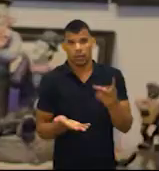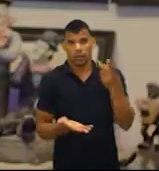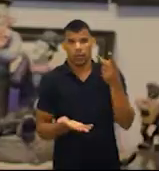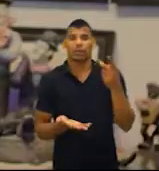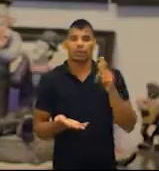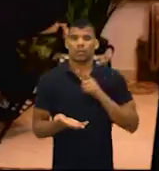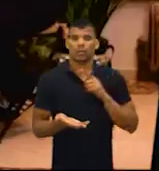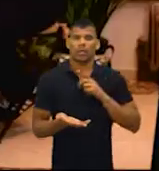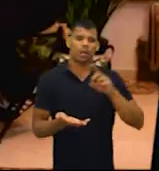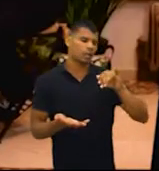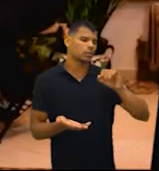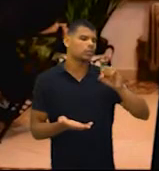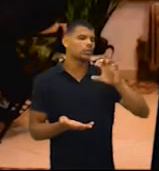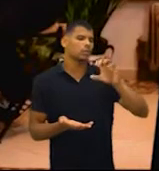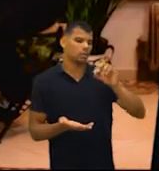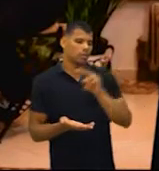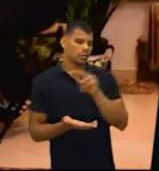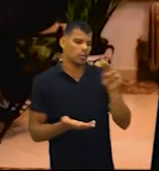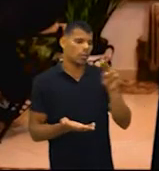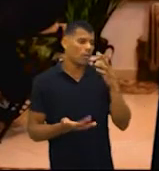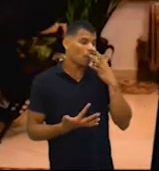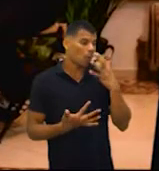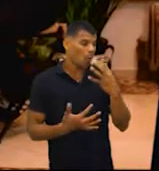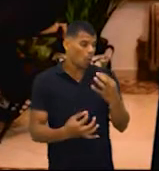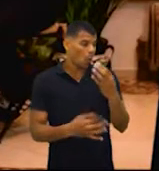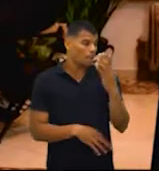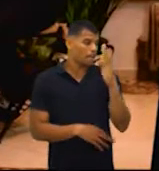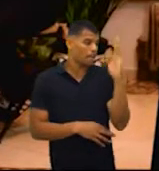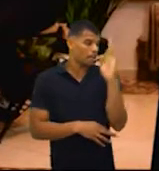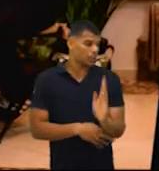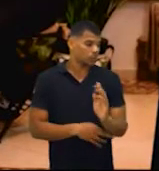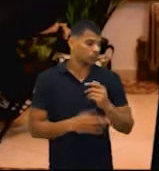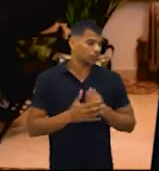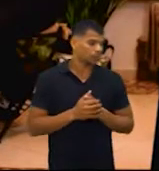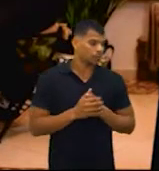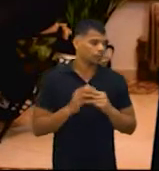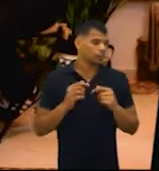foi esse momento da tua carreira. Aconteceu que eu fui levado a isso